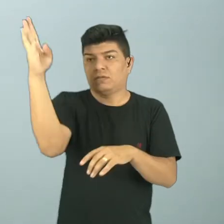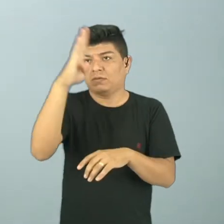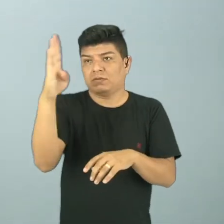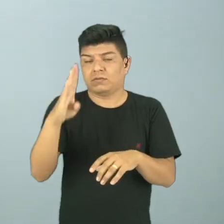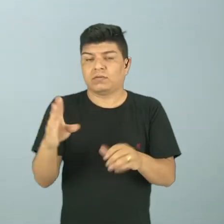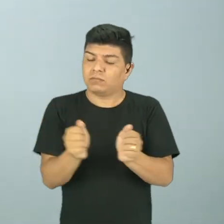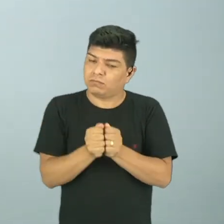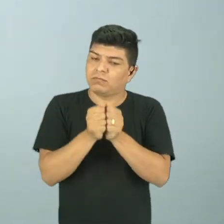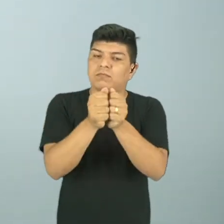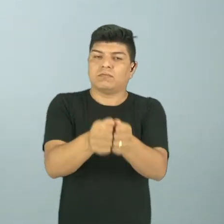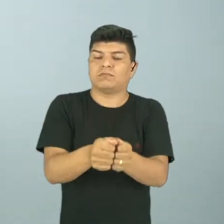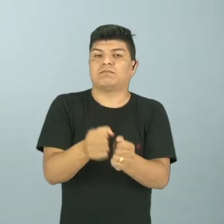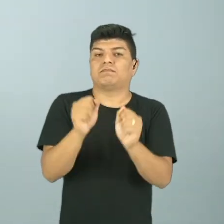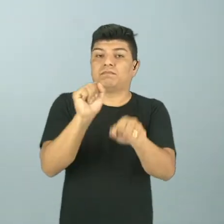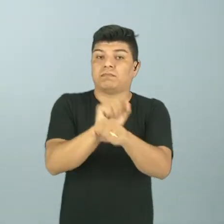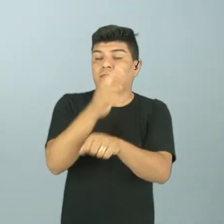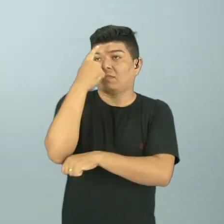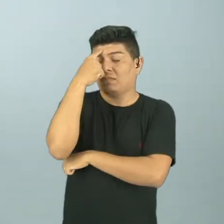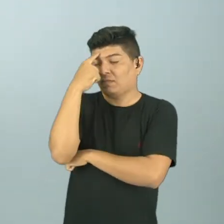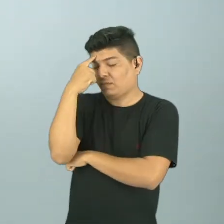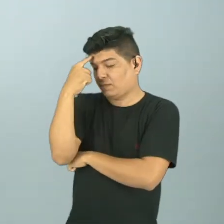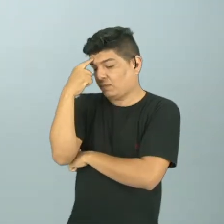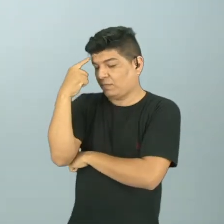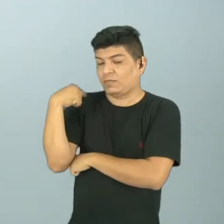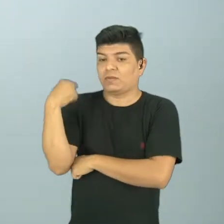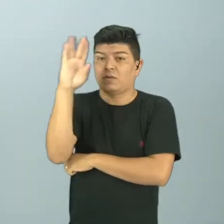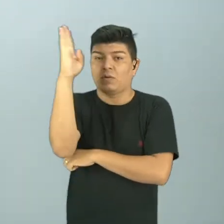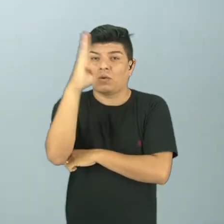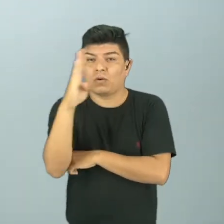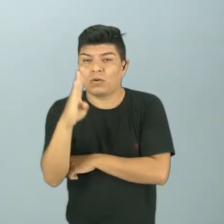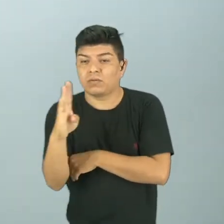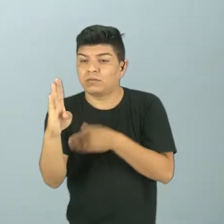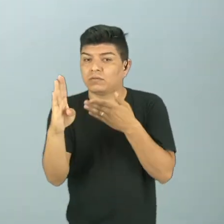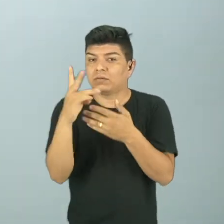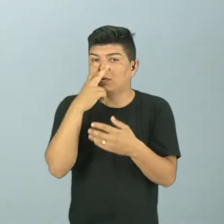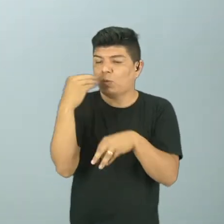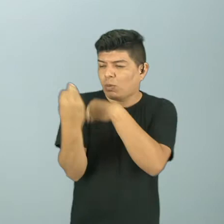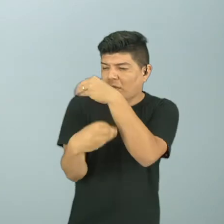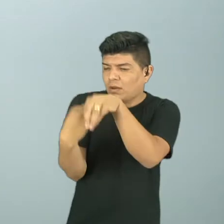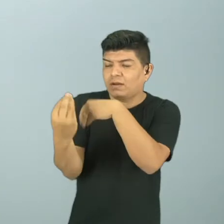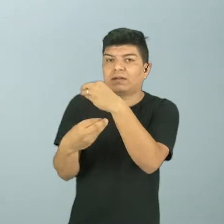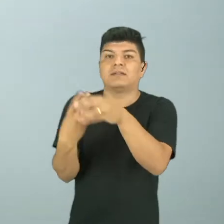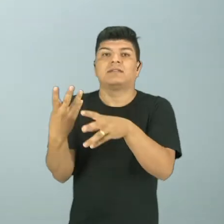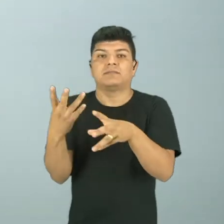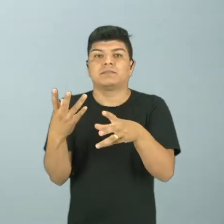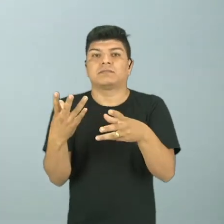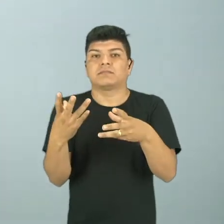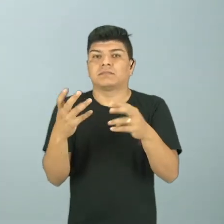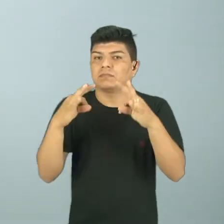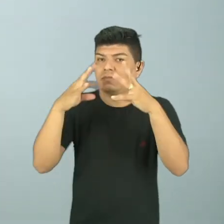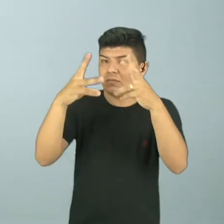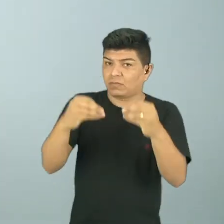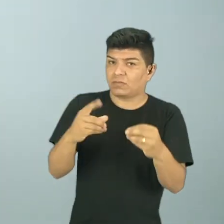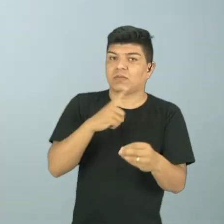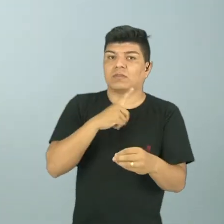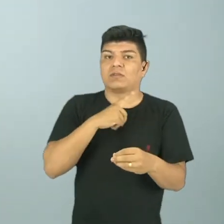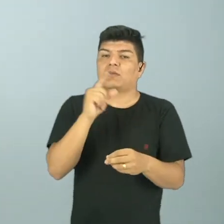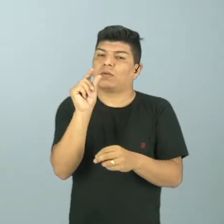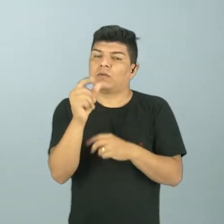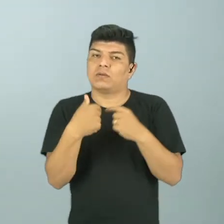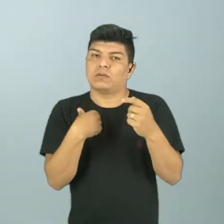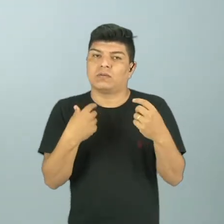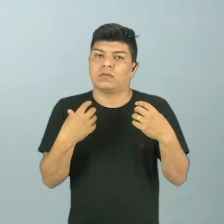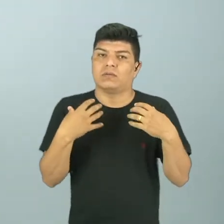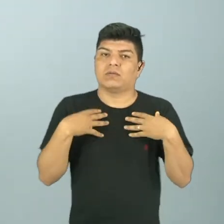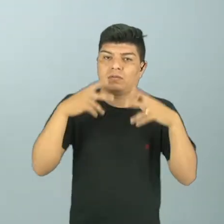brasileira, não é? Se a gente parar para pensar, a nossa nação ela é uma nação de mestiços, né? Todo mundo tem um pouquinho